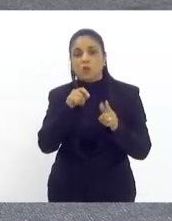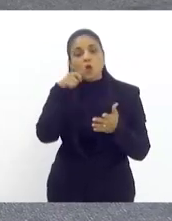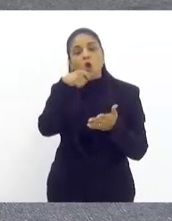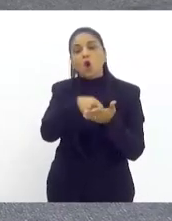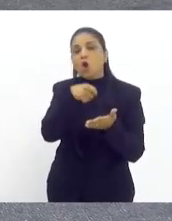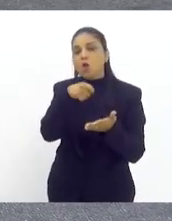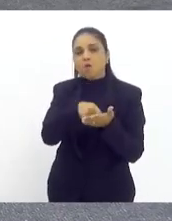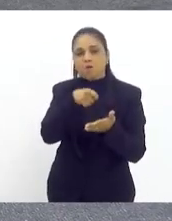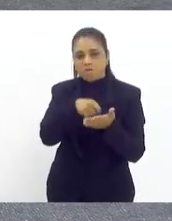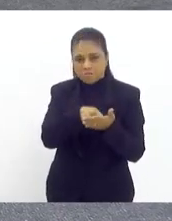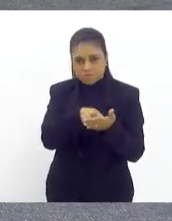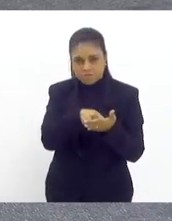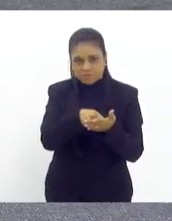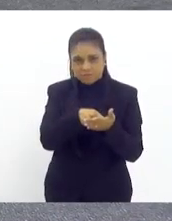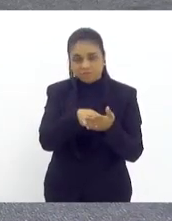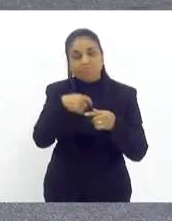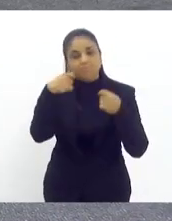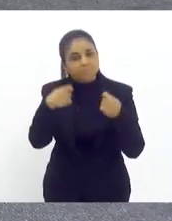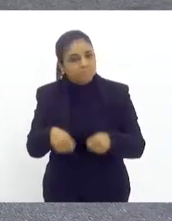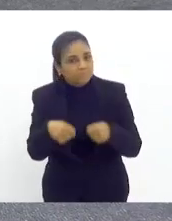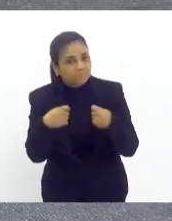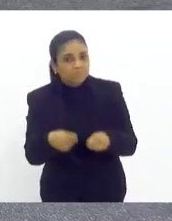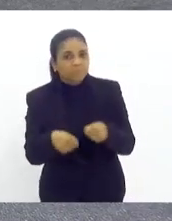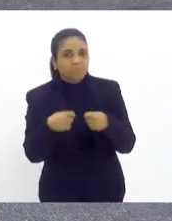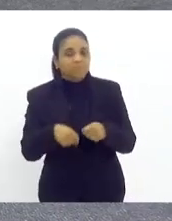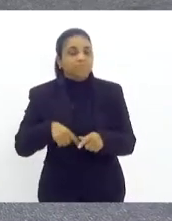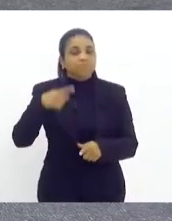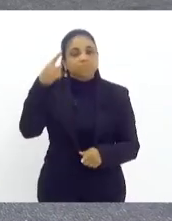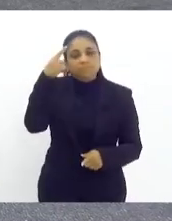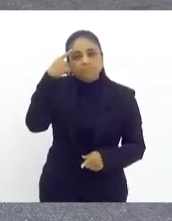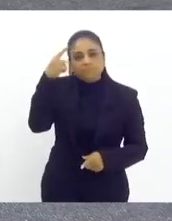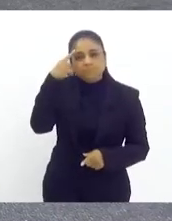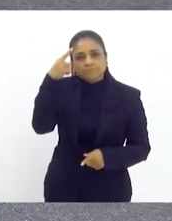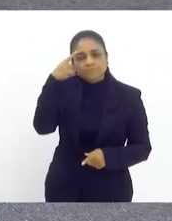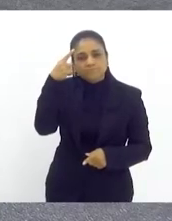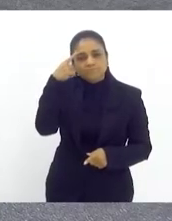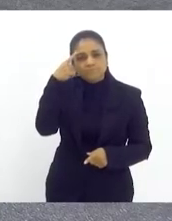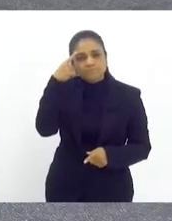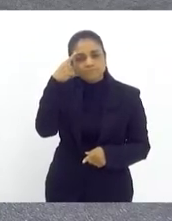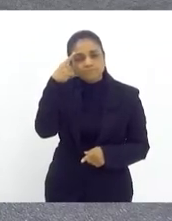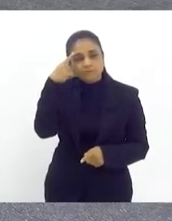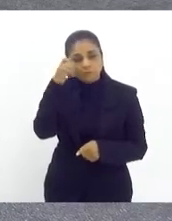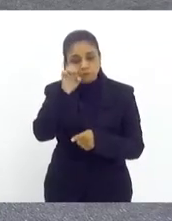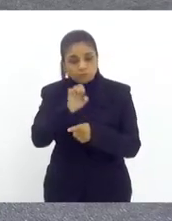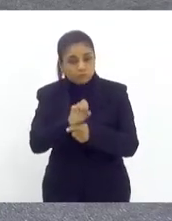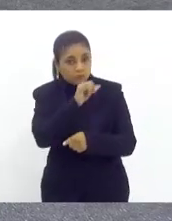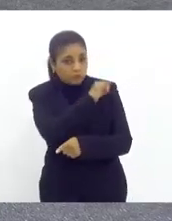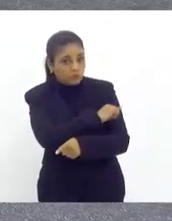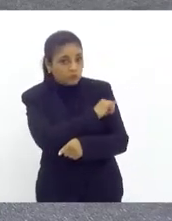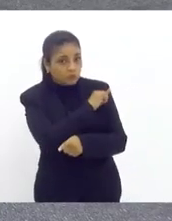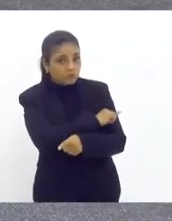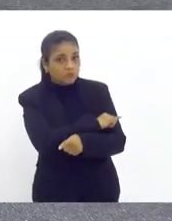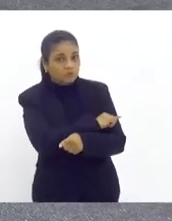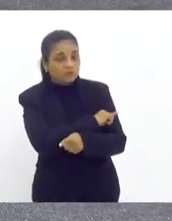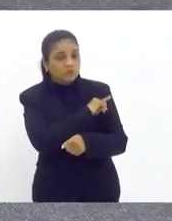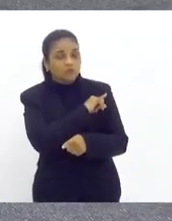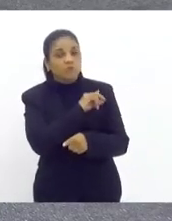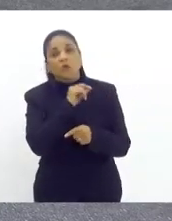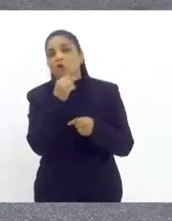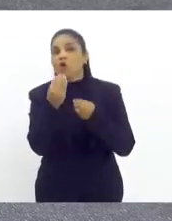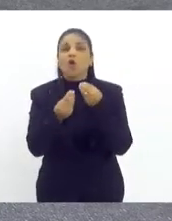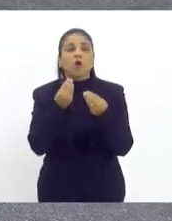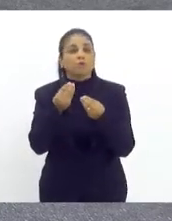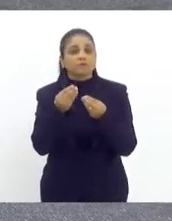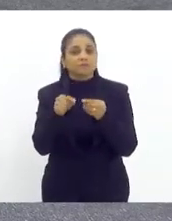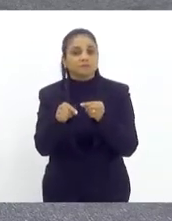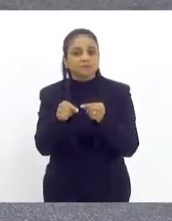cobrança nós precisamos pensar o estado de forma grande e para pensar um estado de forma grande na qual